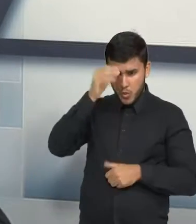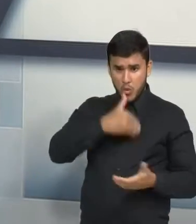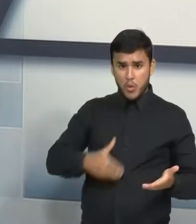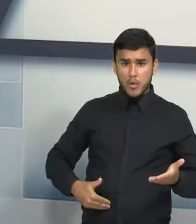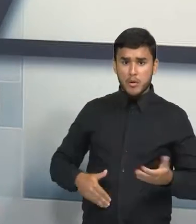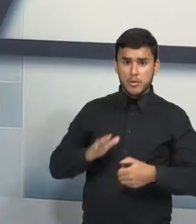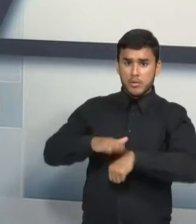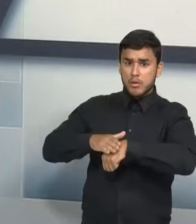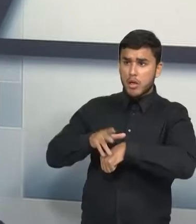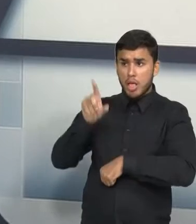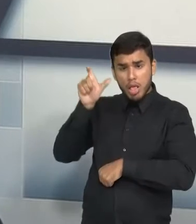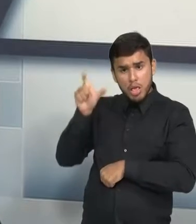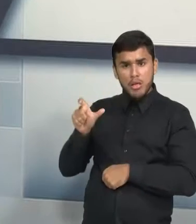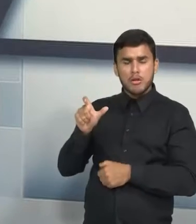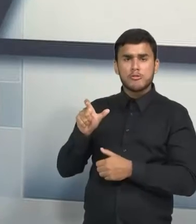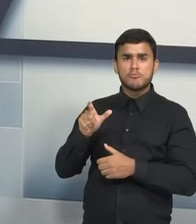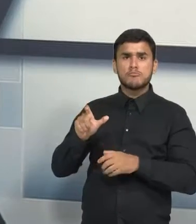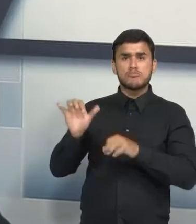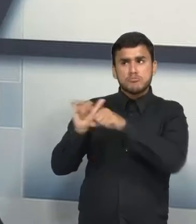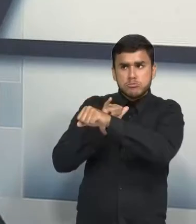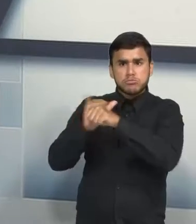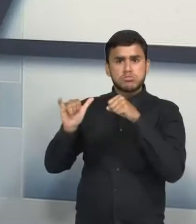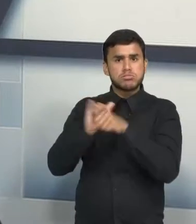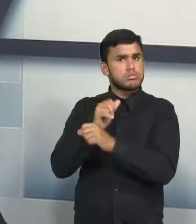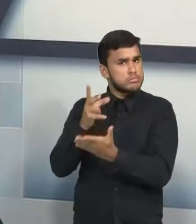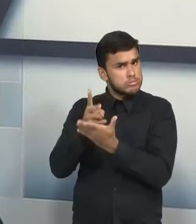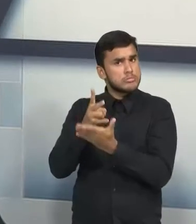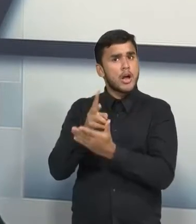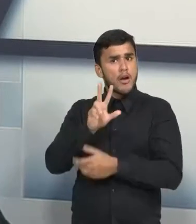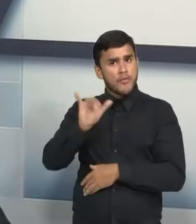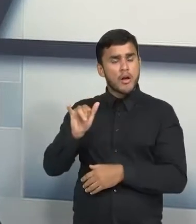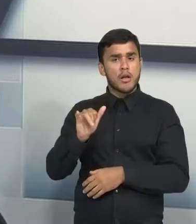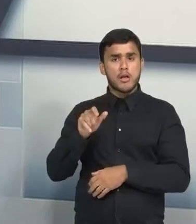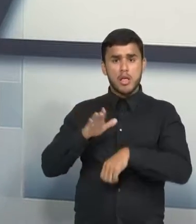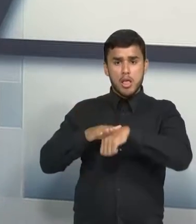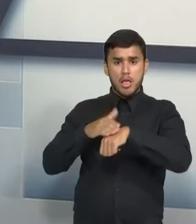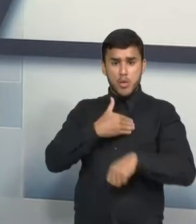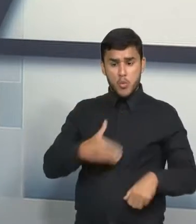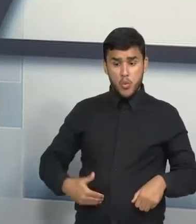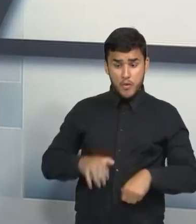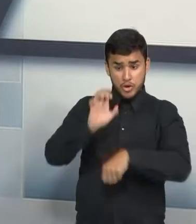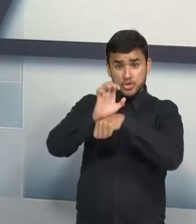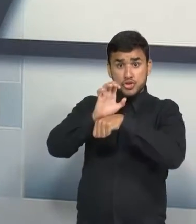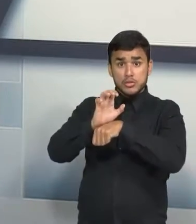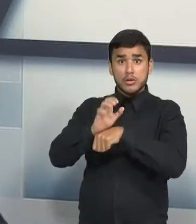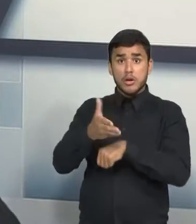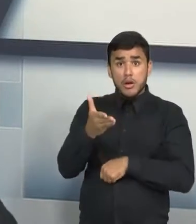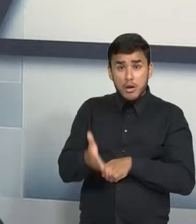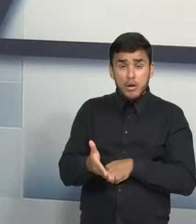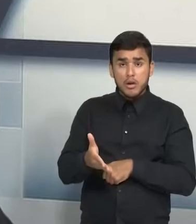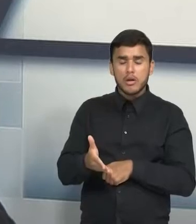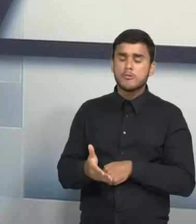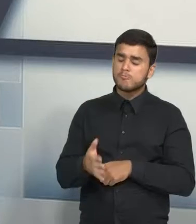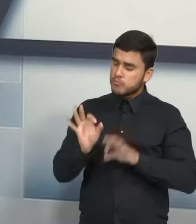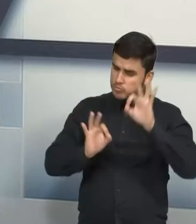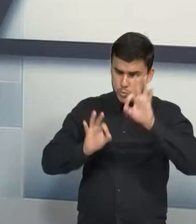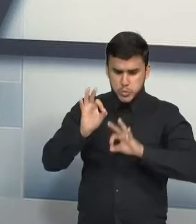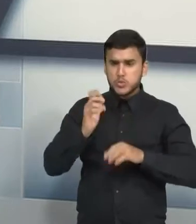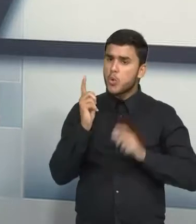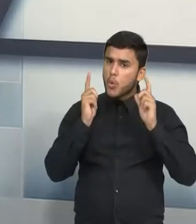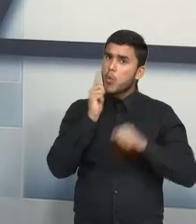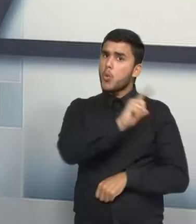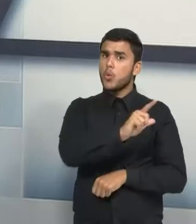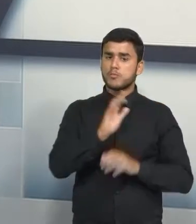agora. O governador fez, dentro da capacidade do Estado, de investimento do Estado, o governador fez o possível